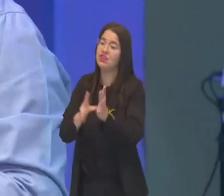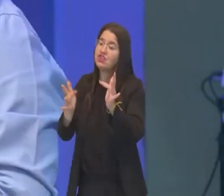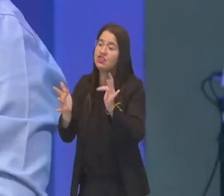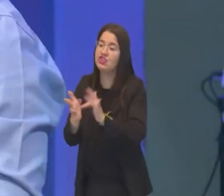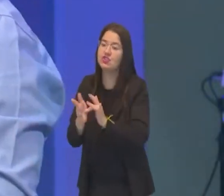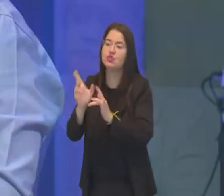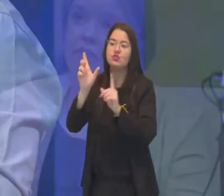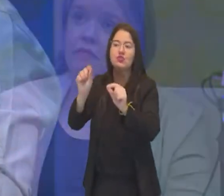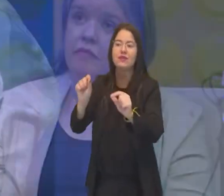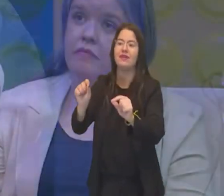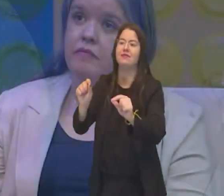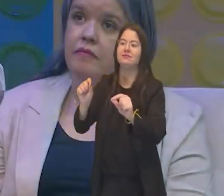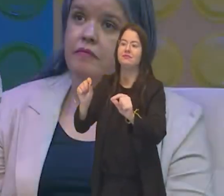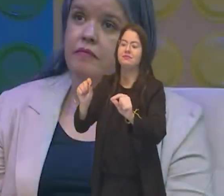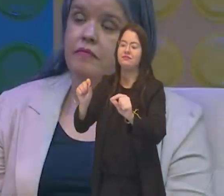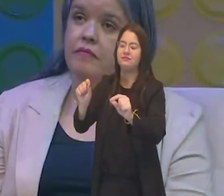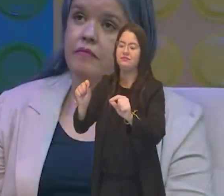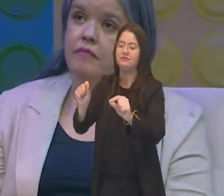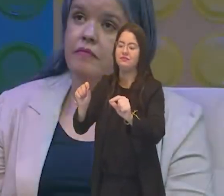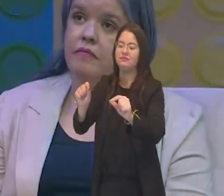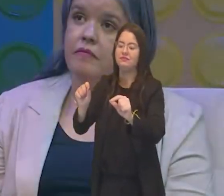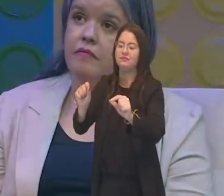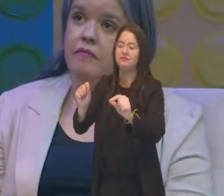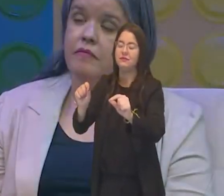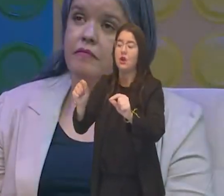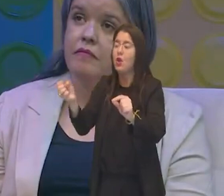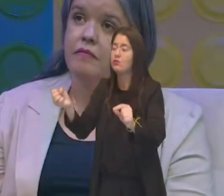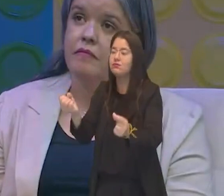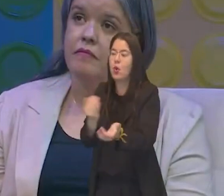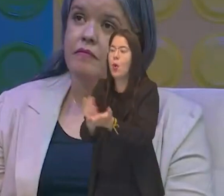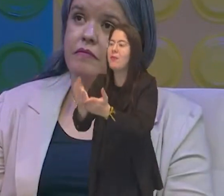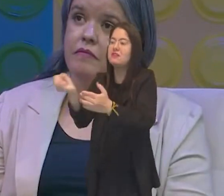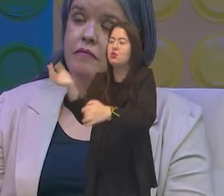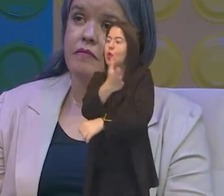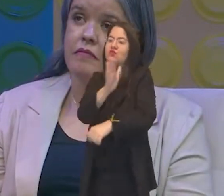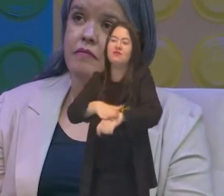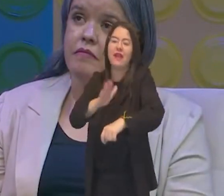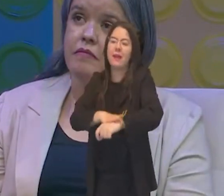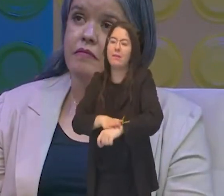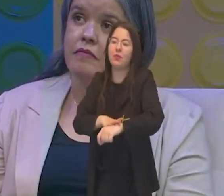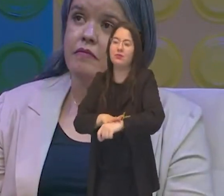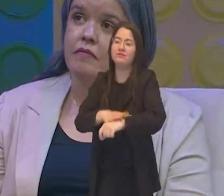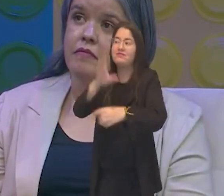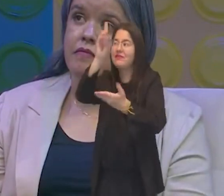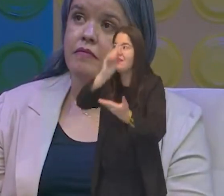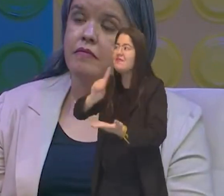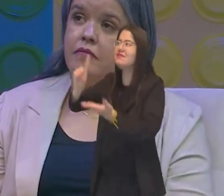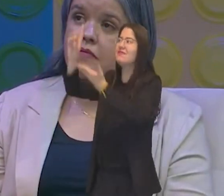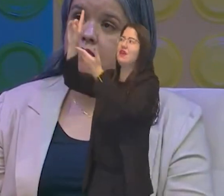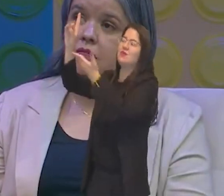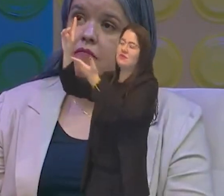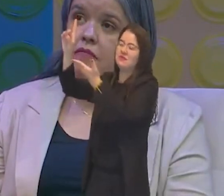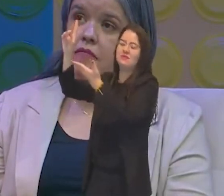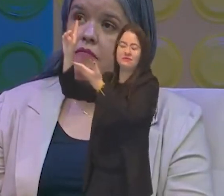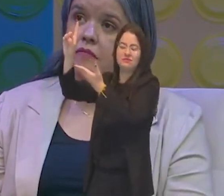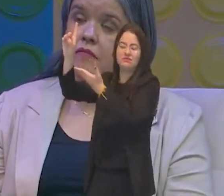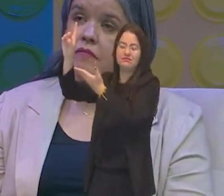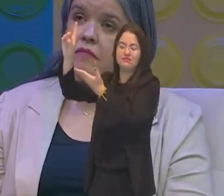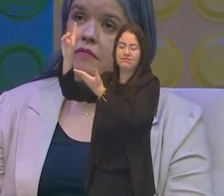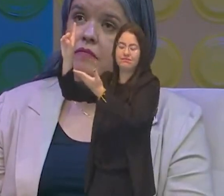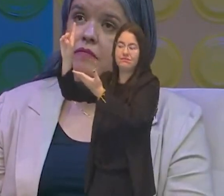é iniciar um novo tempo, onde Deus pode